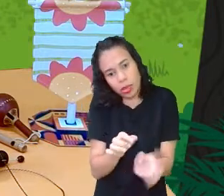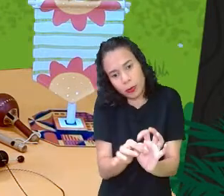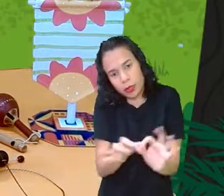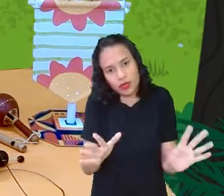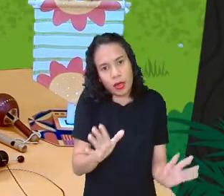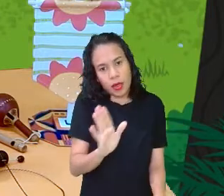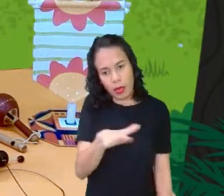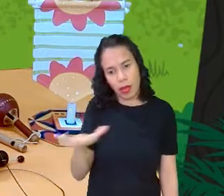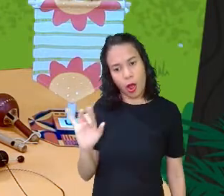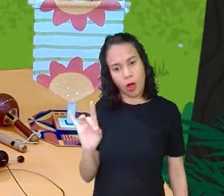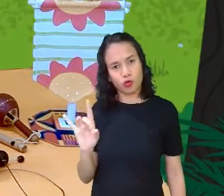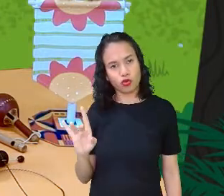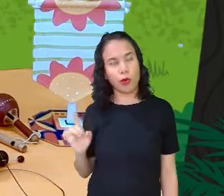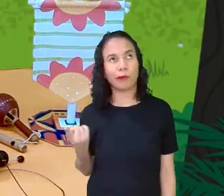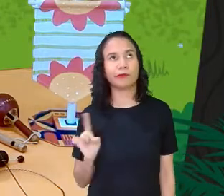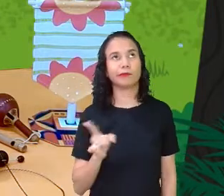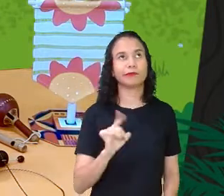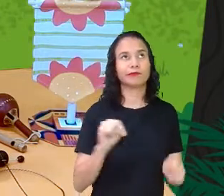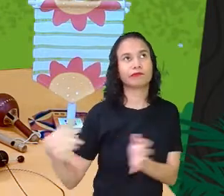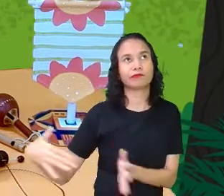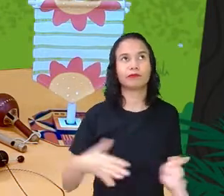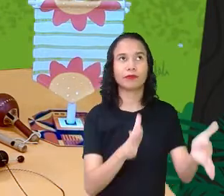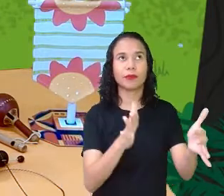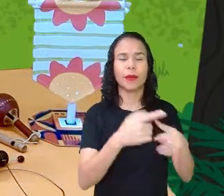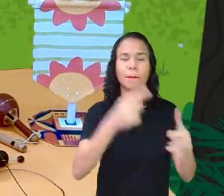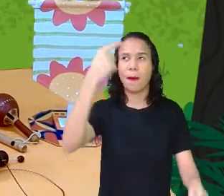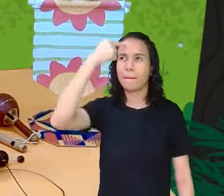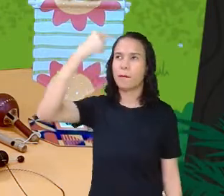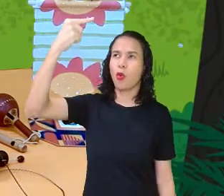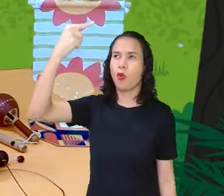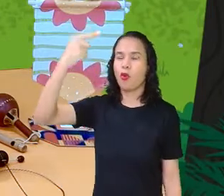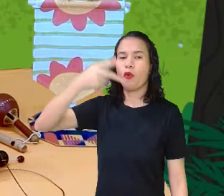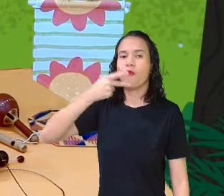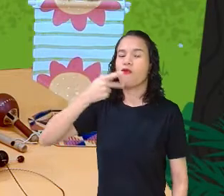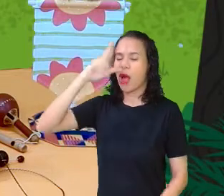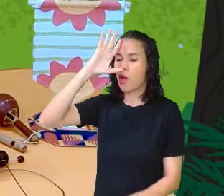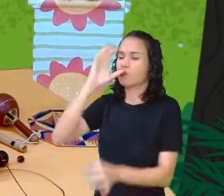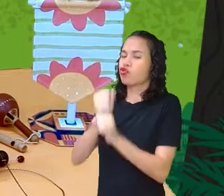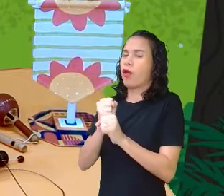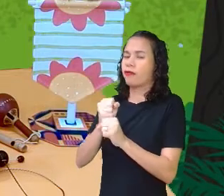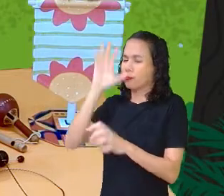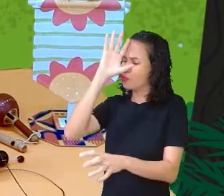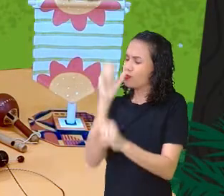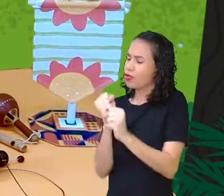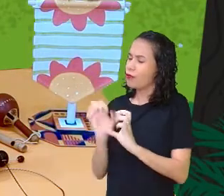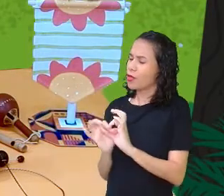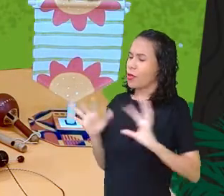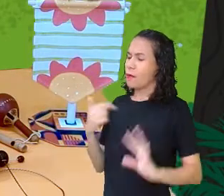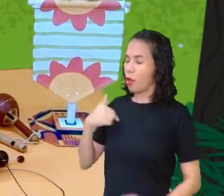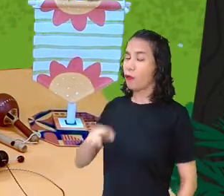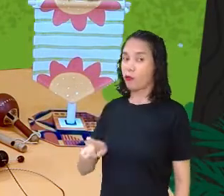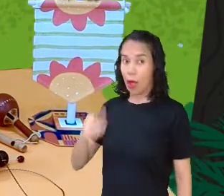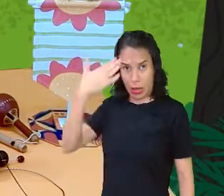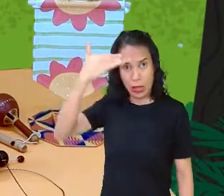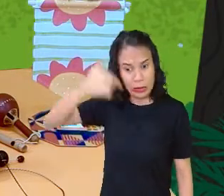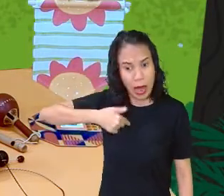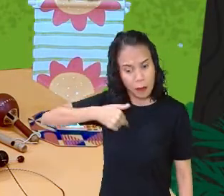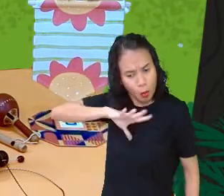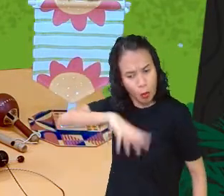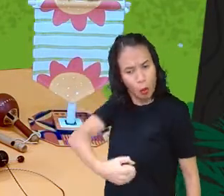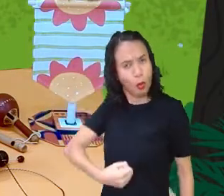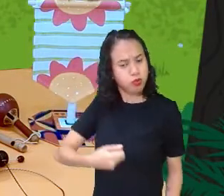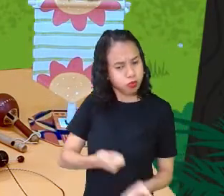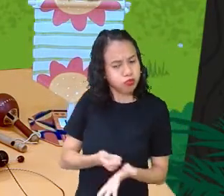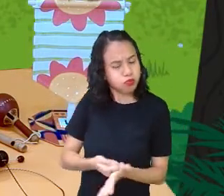ele ir. Mas ele pensou, vou falar com o pajé. Eu acho que ele vai autorizar a minha ida. Ele sabe que eu sou muito